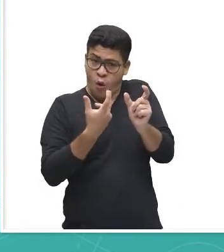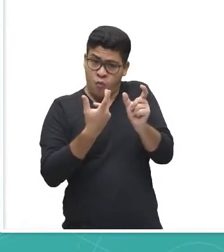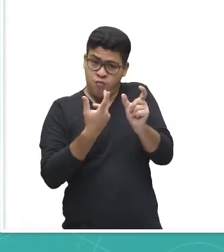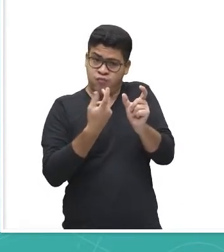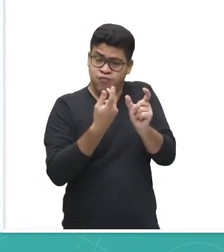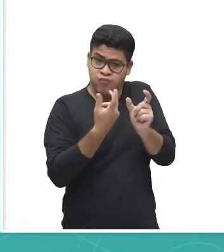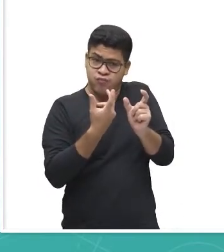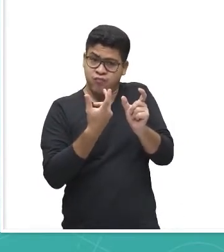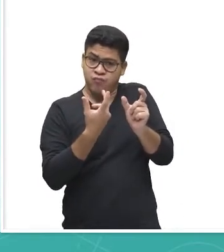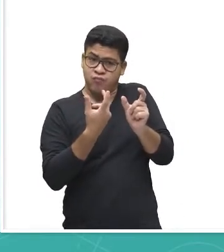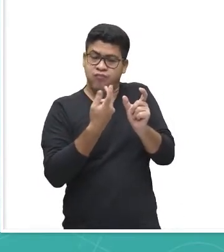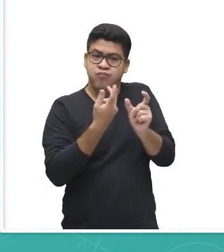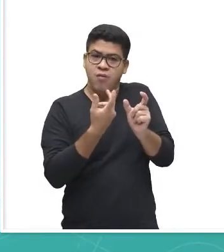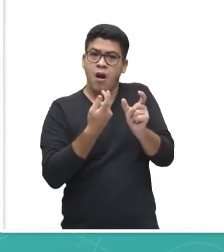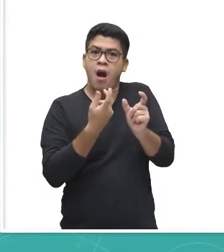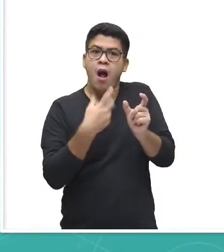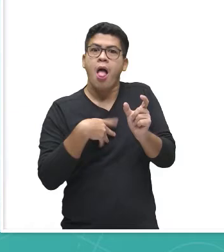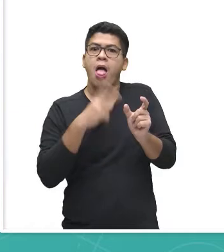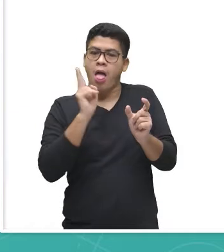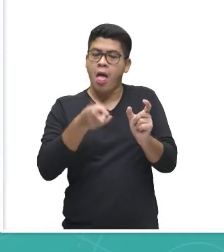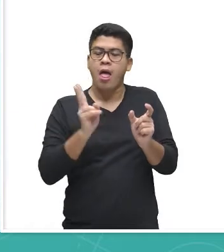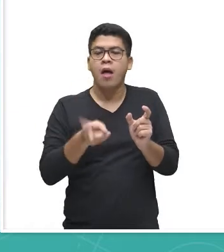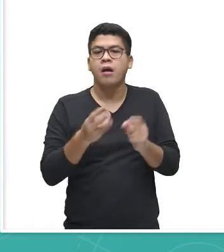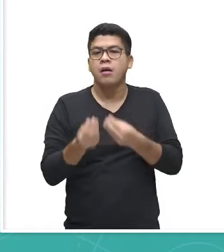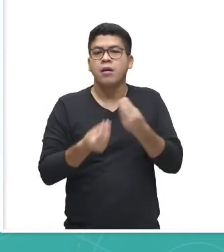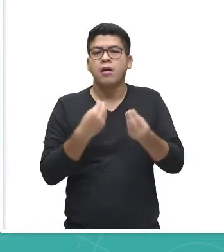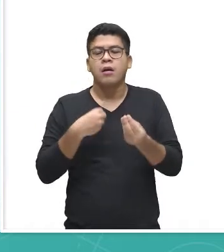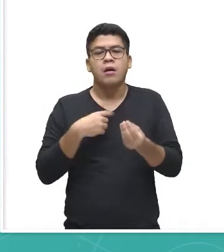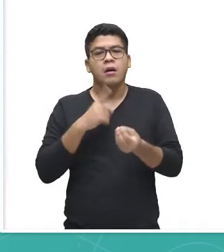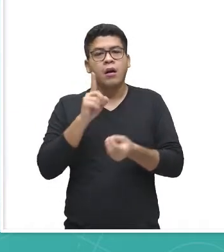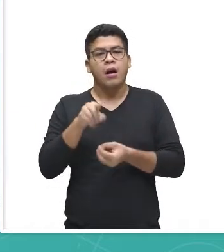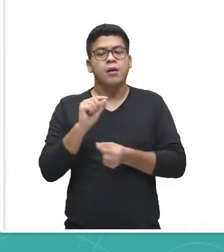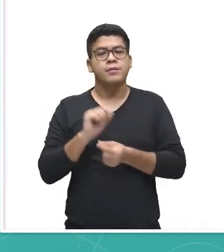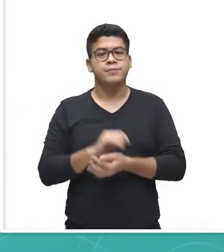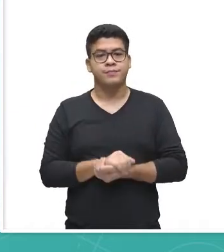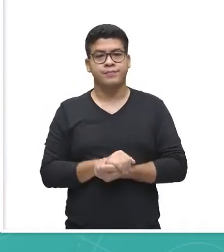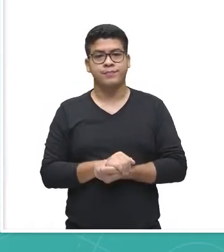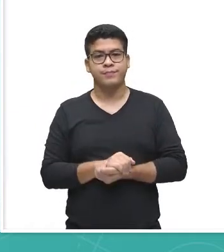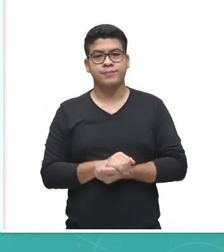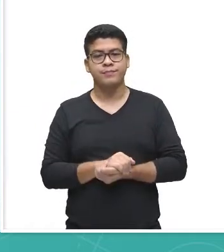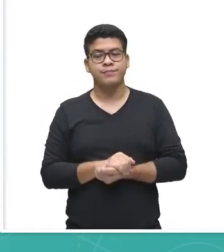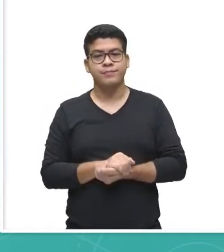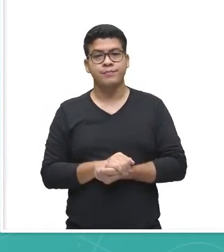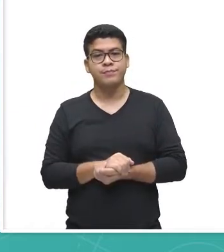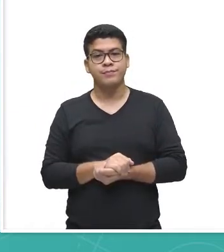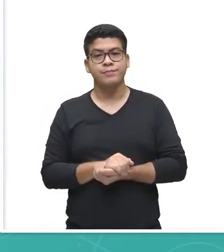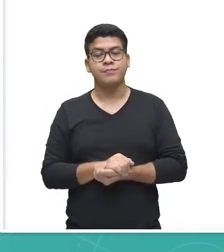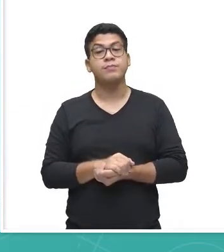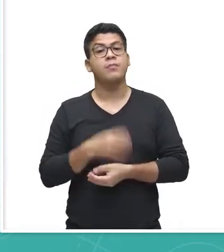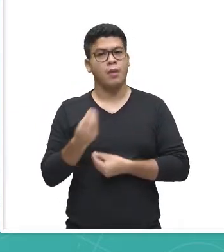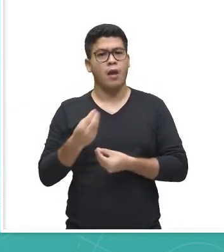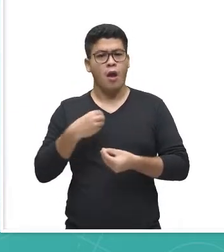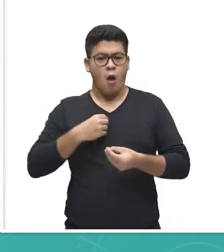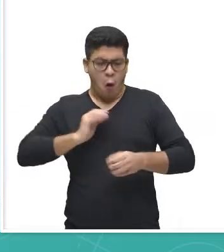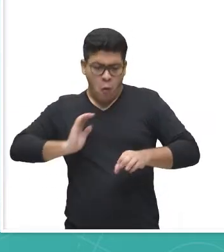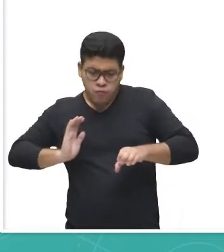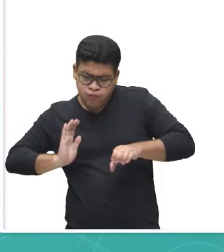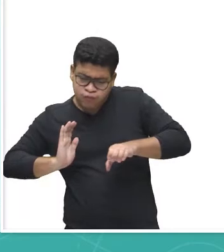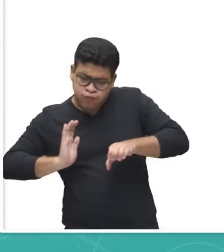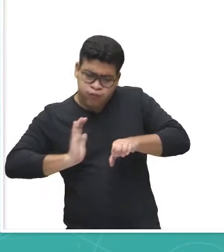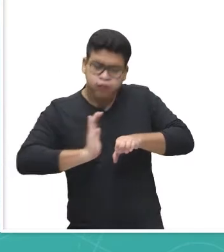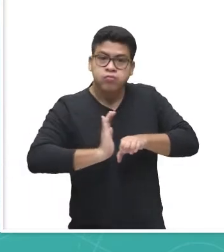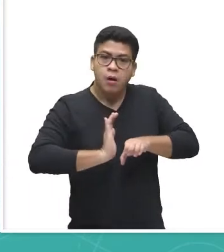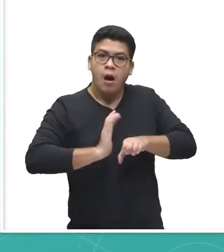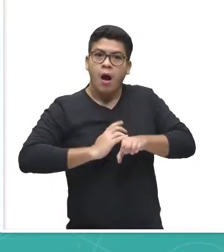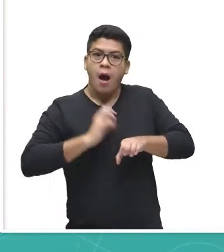eu tenho uma seringa aqui dentro, estou tampando ali, ó, com o meu dedo, essa saída de ar. E aí você empurra o êmbolo, que é essa